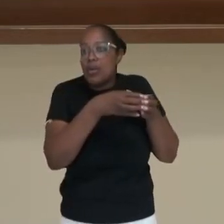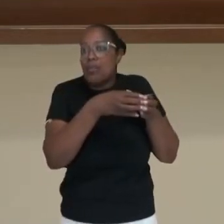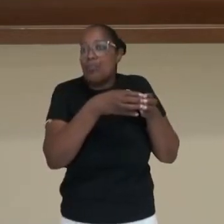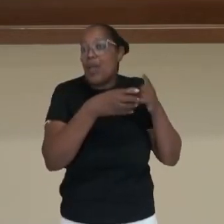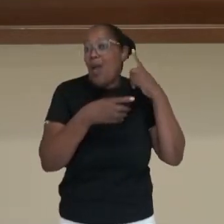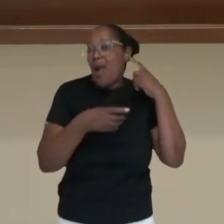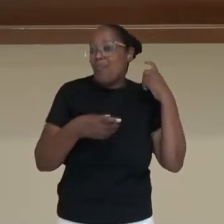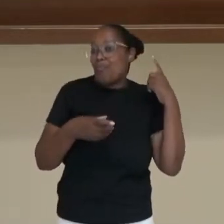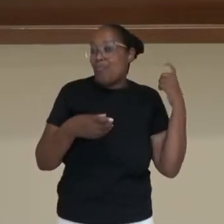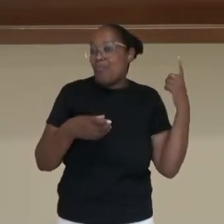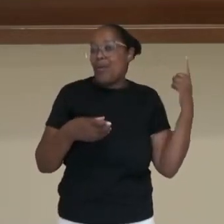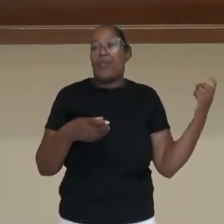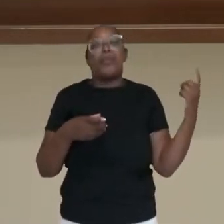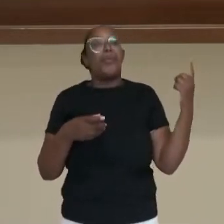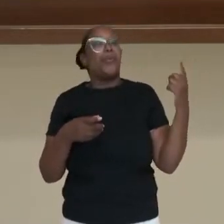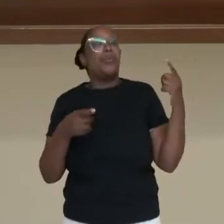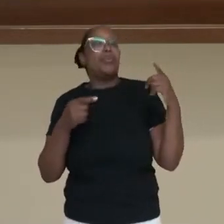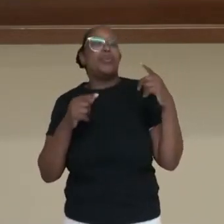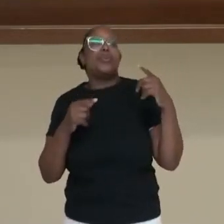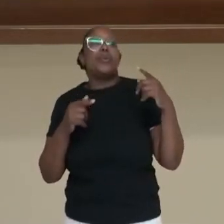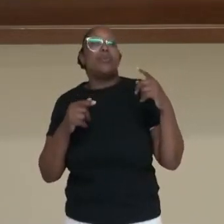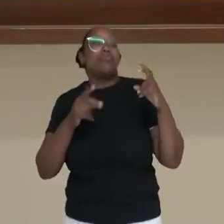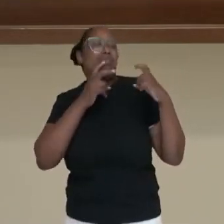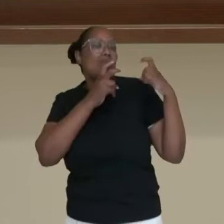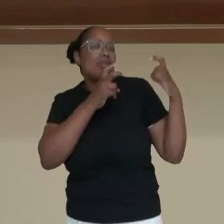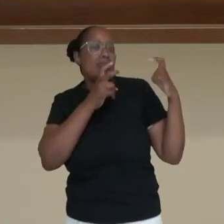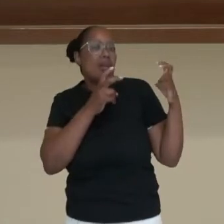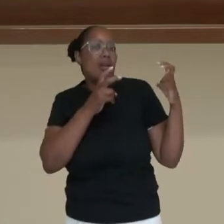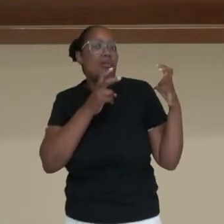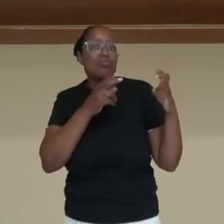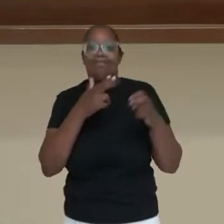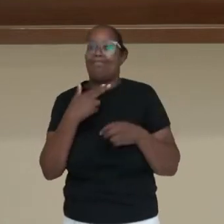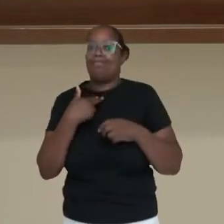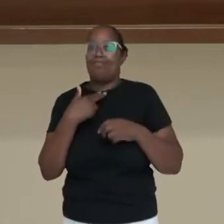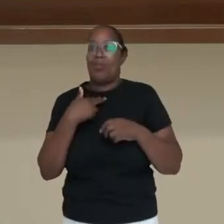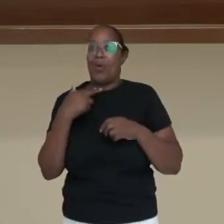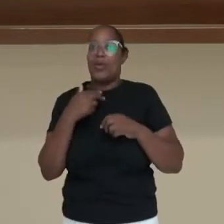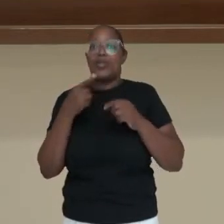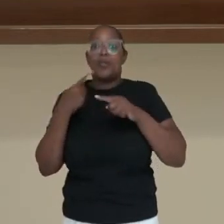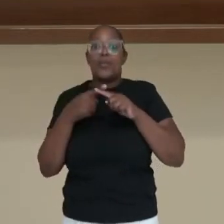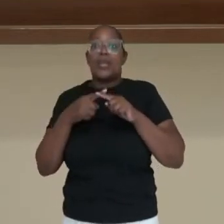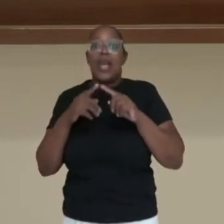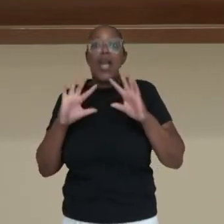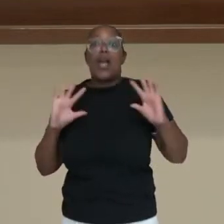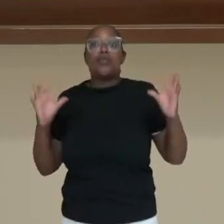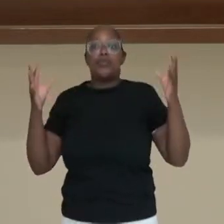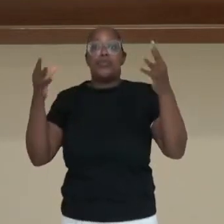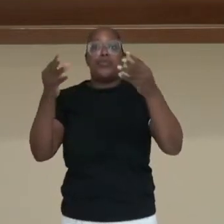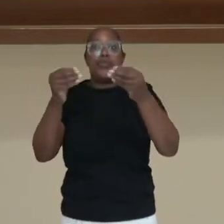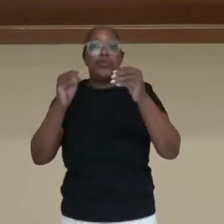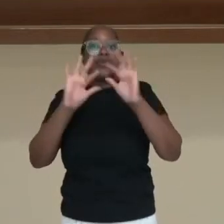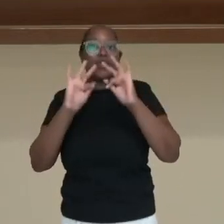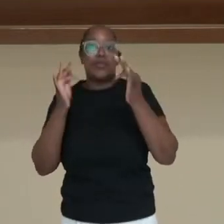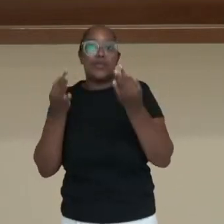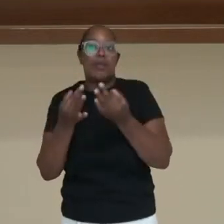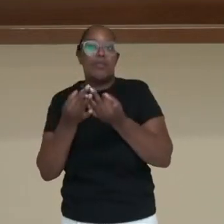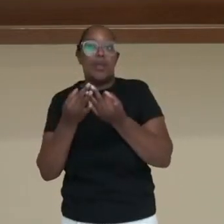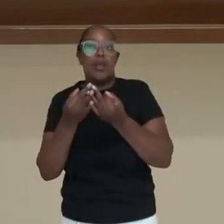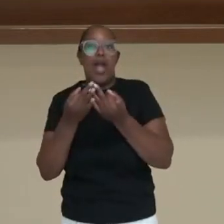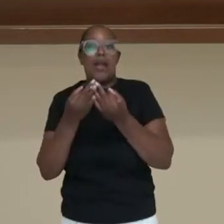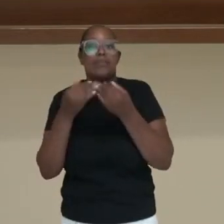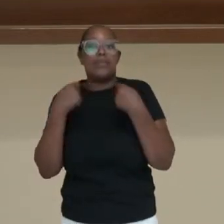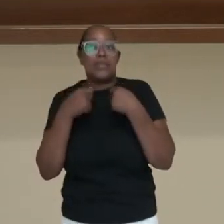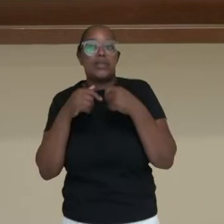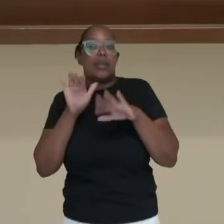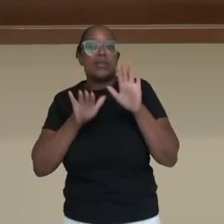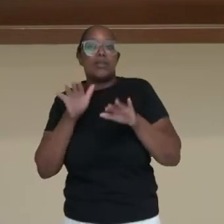está num lugar público, né? Não faça isso, a gente está num lugar aqui comum, cada um tem que ficar ali de maneira a não incomodar o